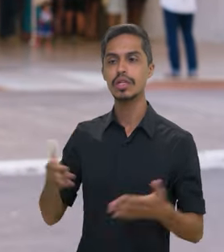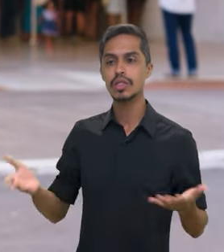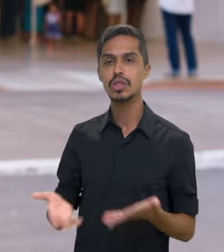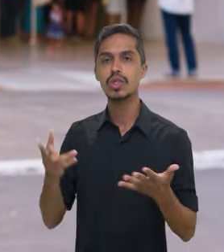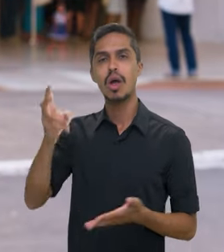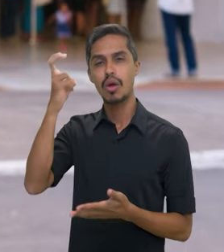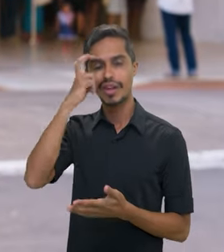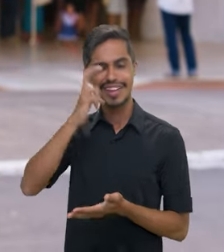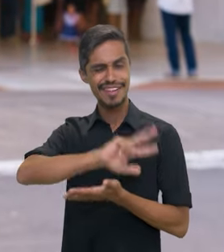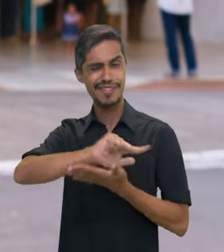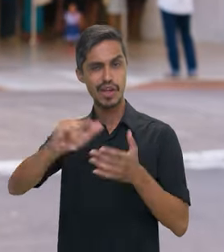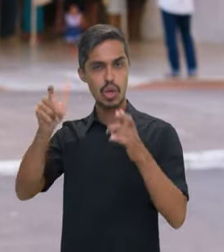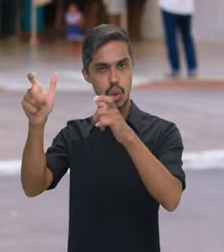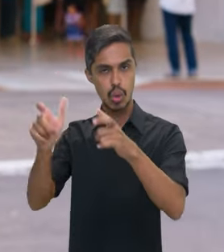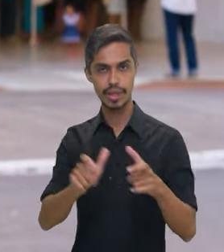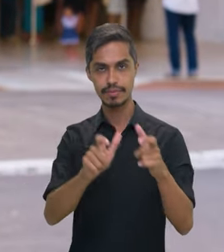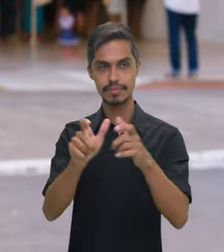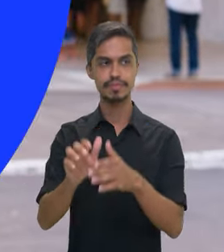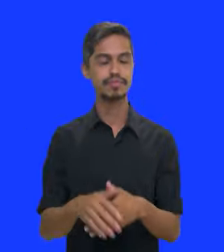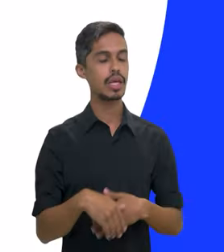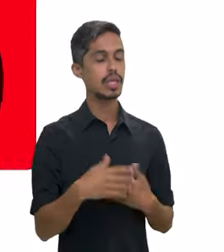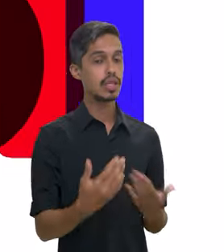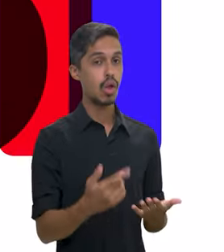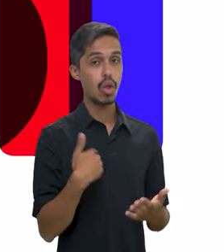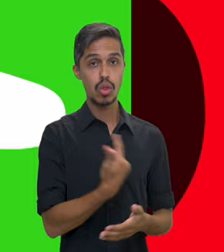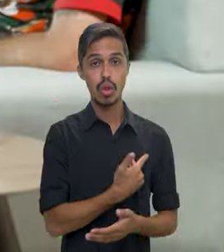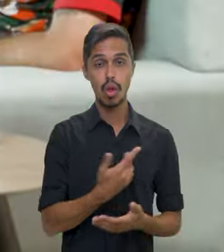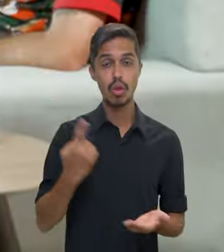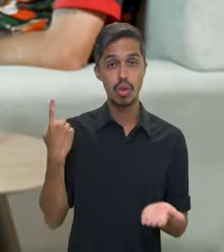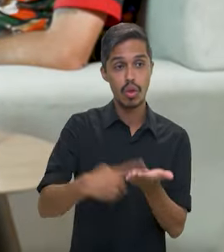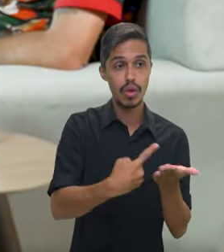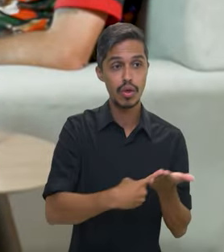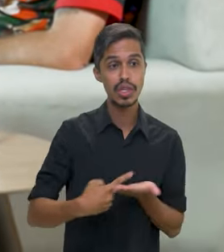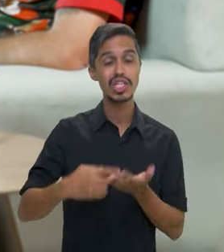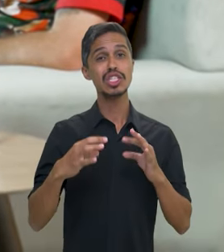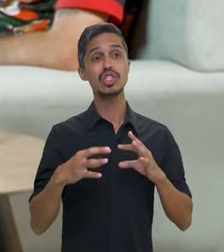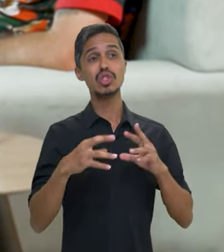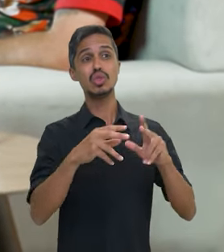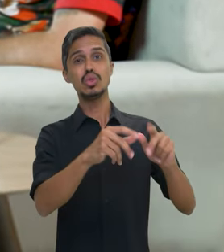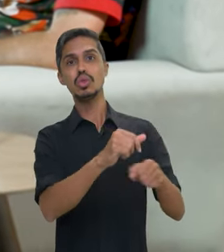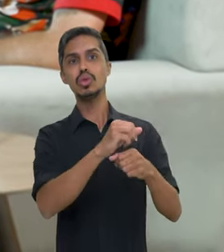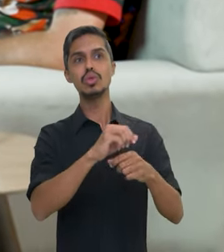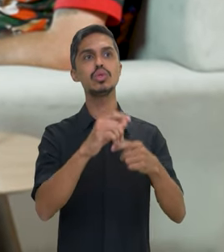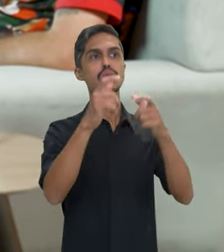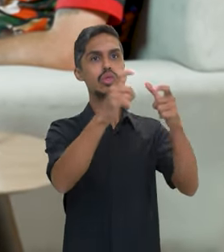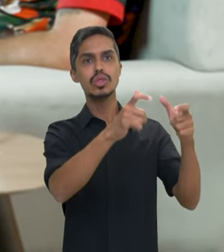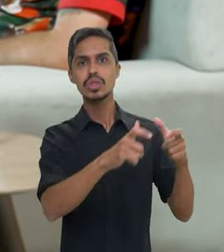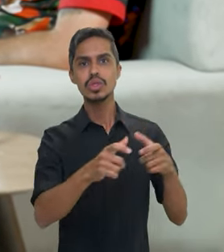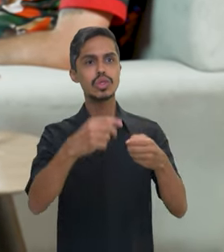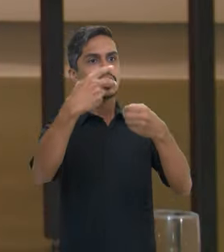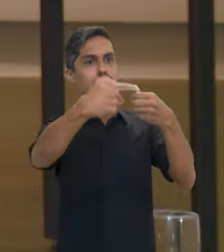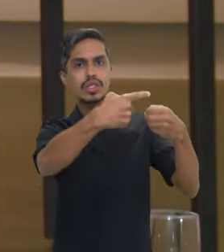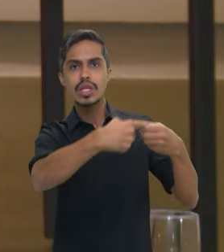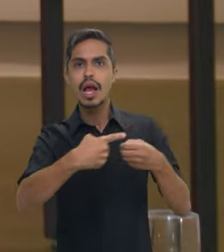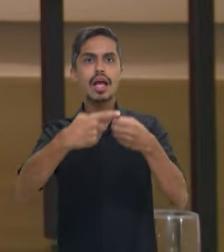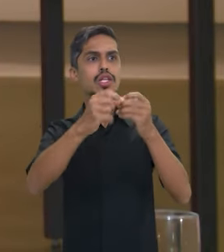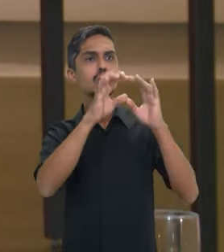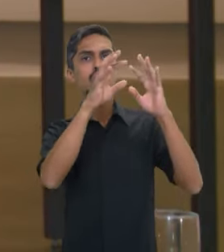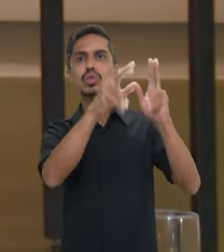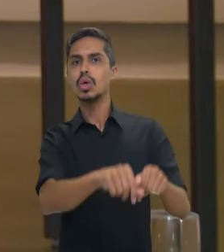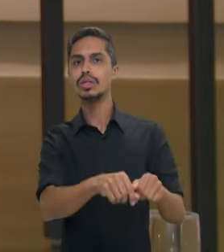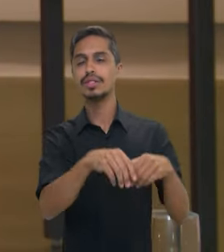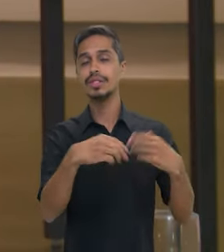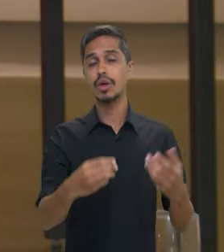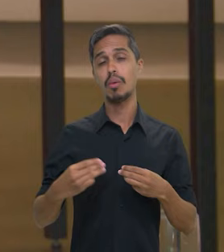produção cultural em diversas regiões do país. Esse aporte vai chegar a todas as cidades do Brasil, todas as regiões. Então, aí